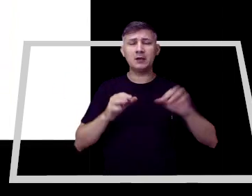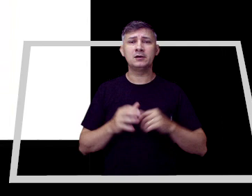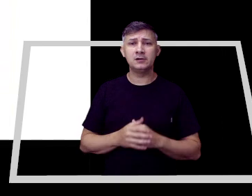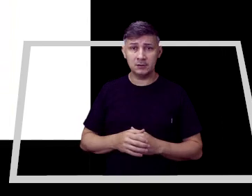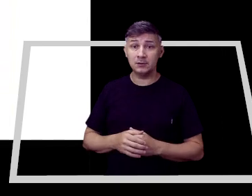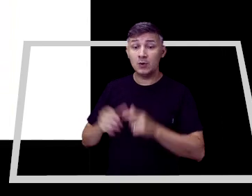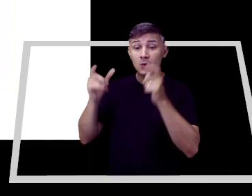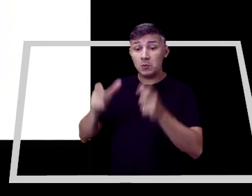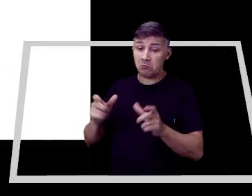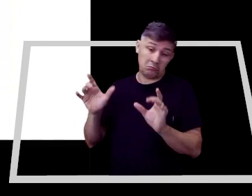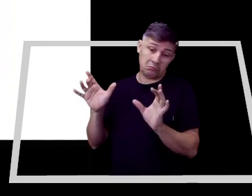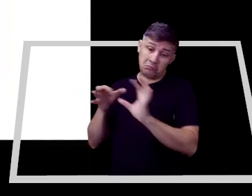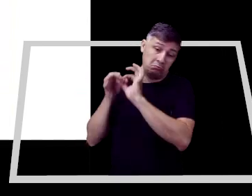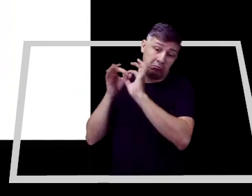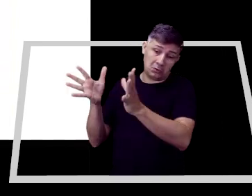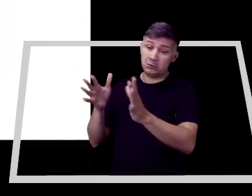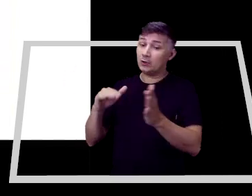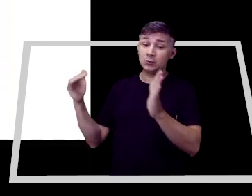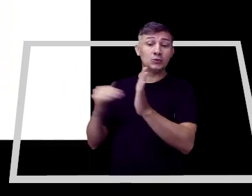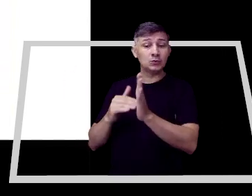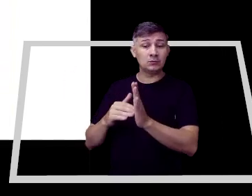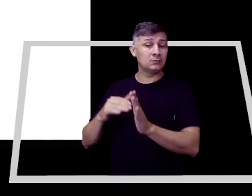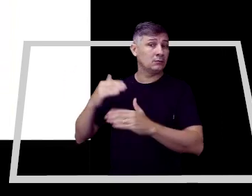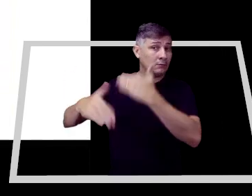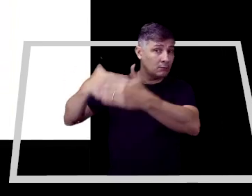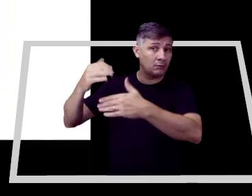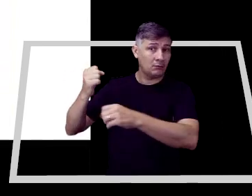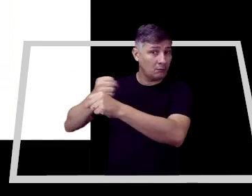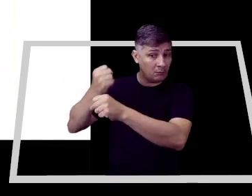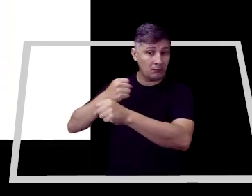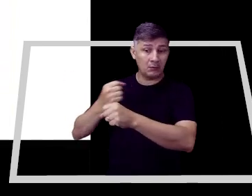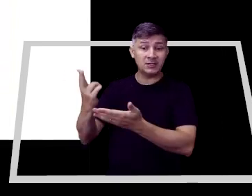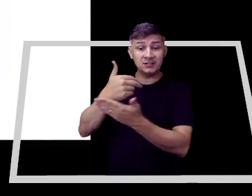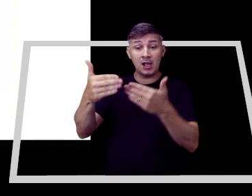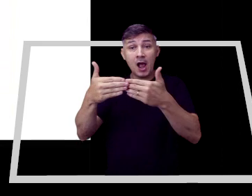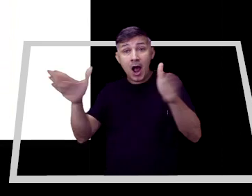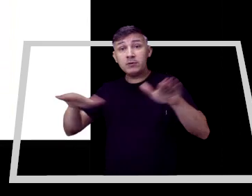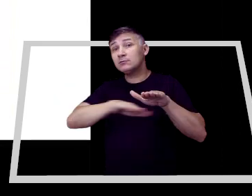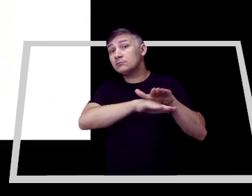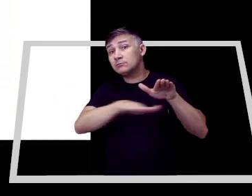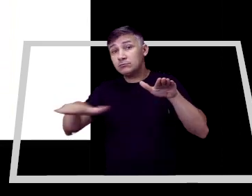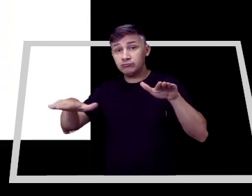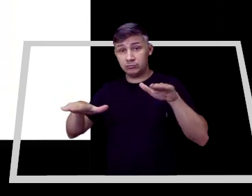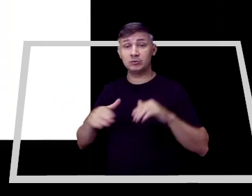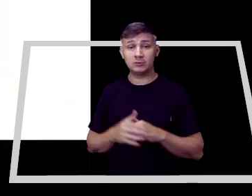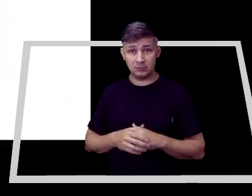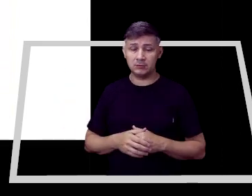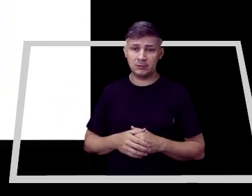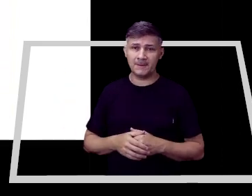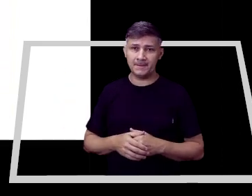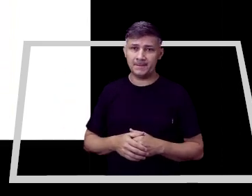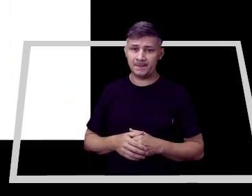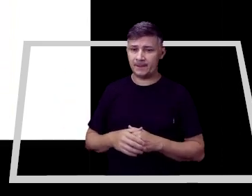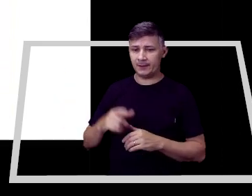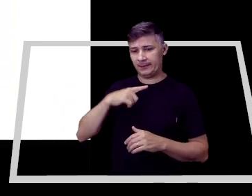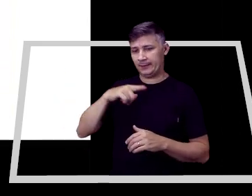espaçamento como eles desejassem, e toda essa questão das instalações de desenho das aberturas nas empenas laterais